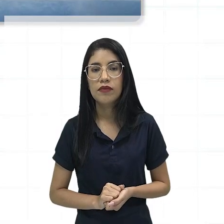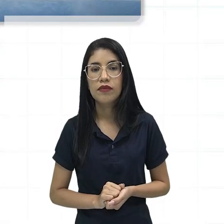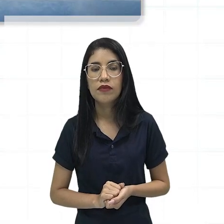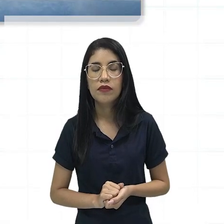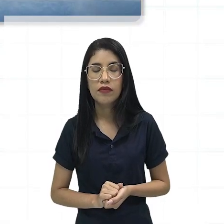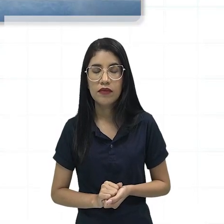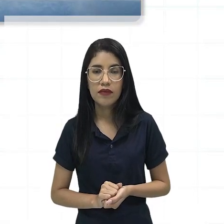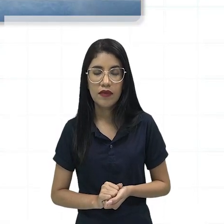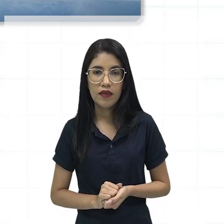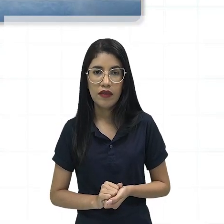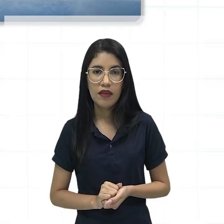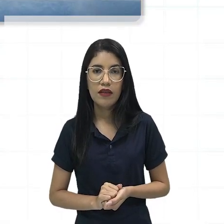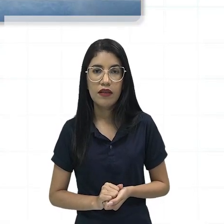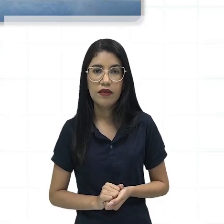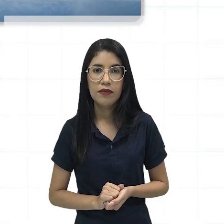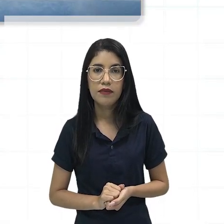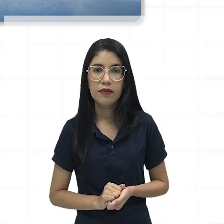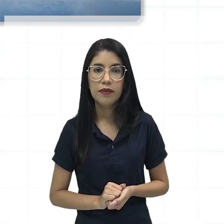ali na nossa cartela